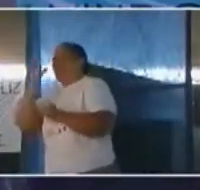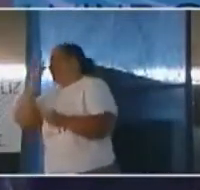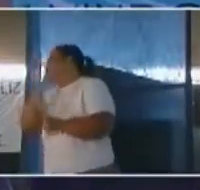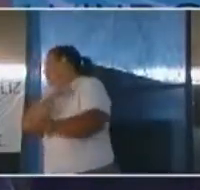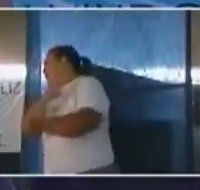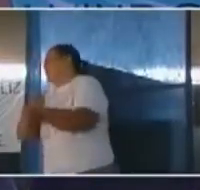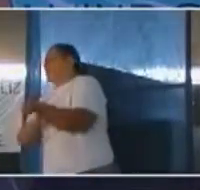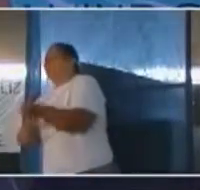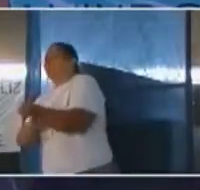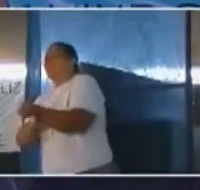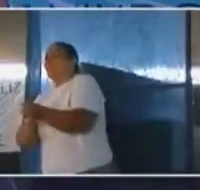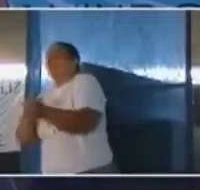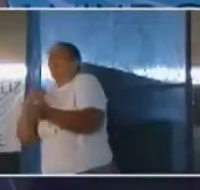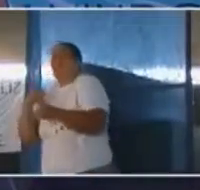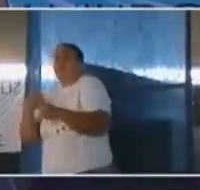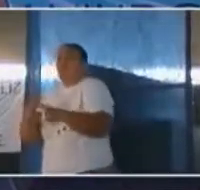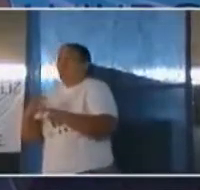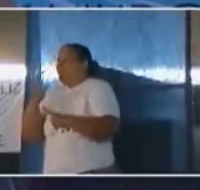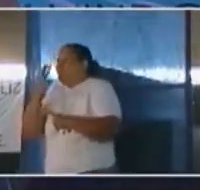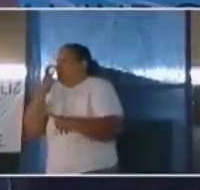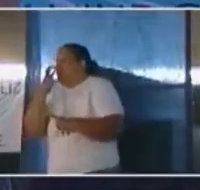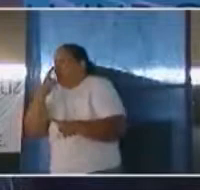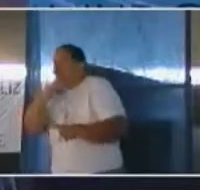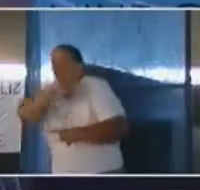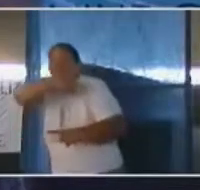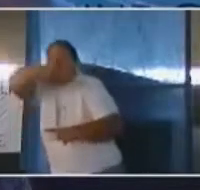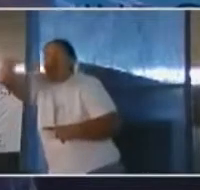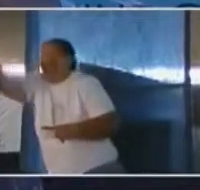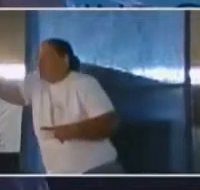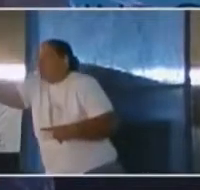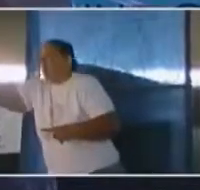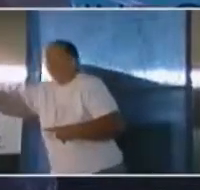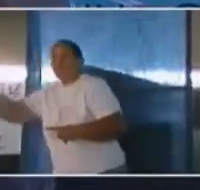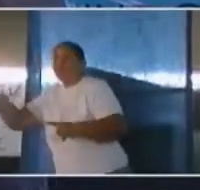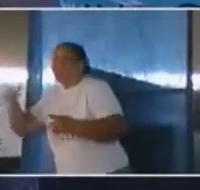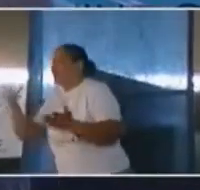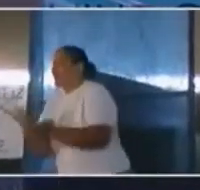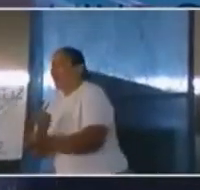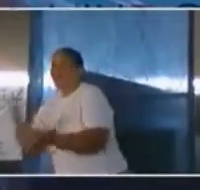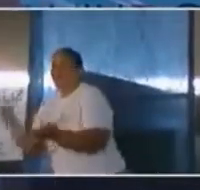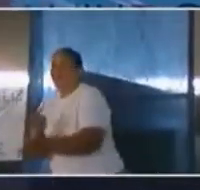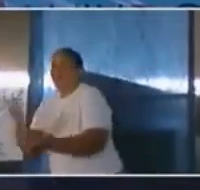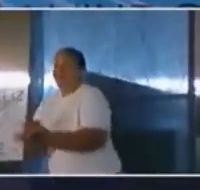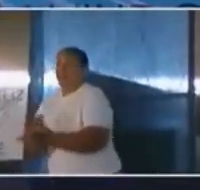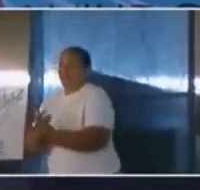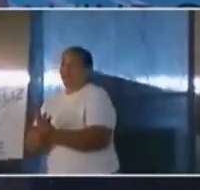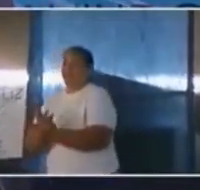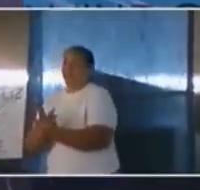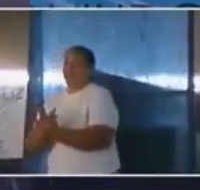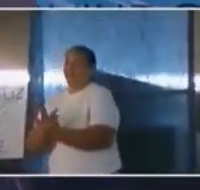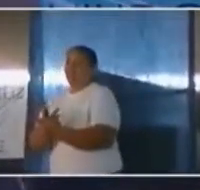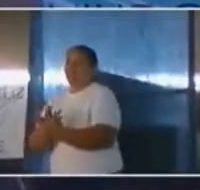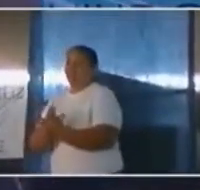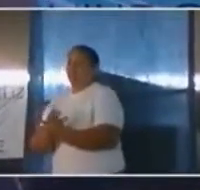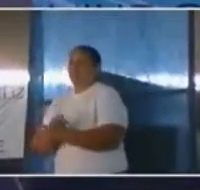Paulo costumava ir à sinagoga, como judeu que era, e lá se encontrava então com as